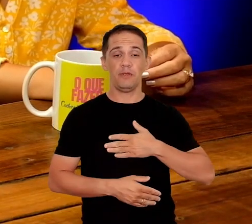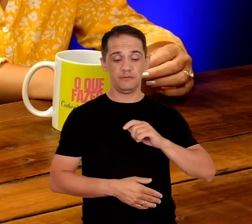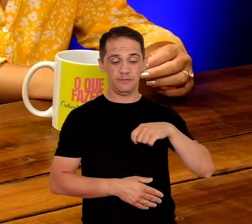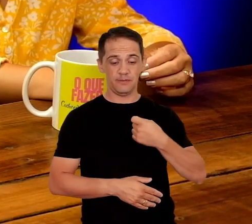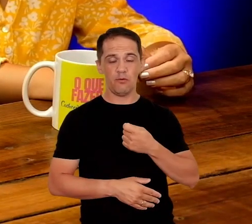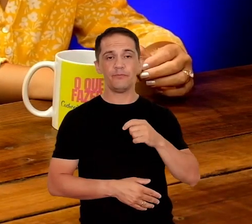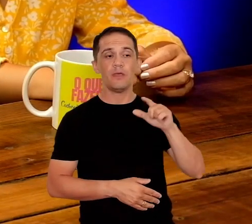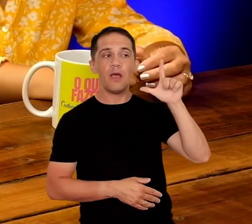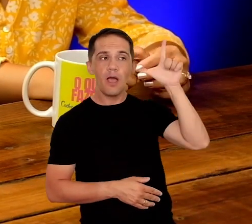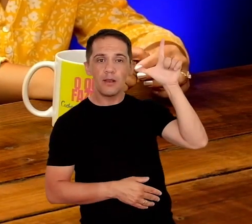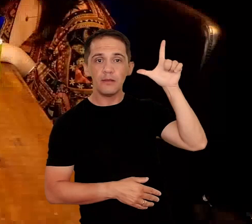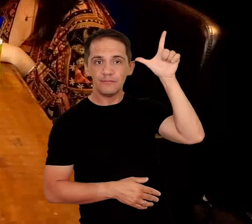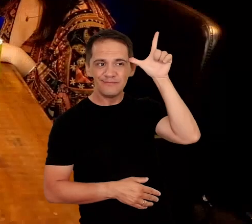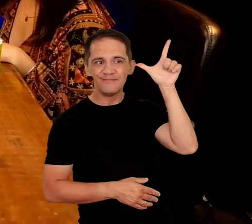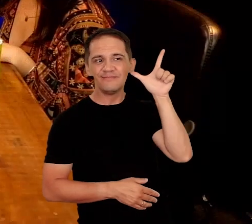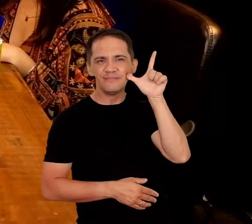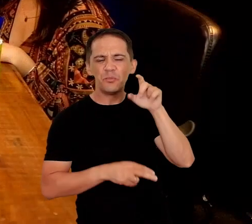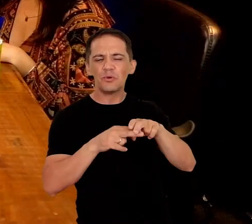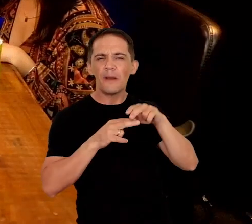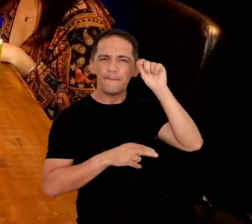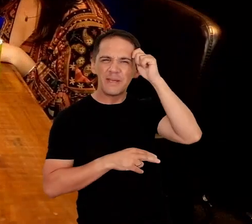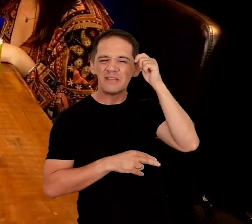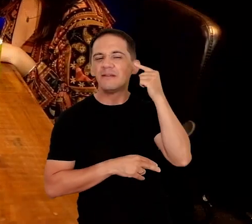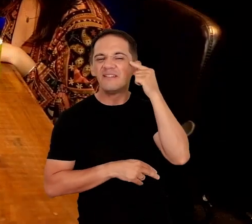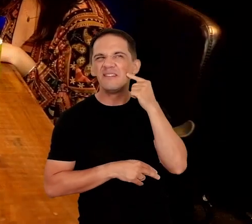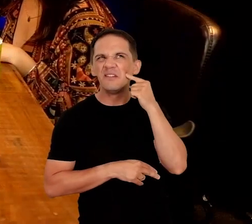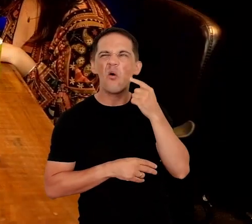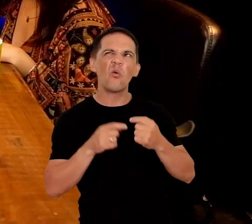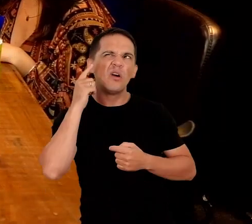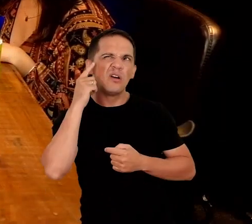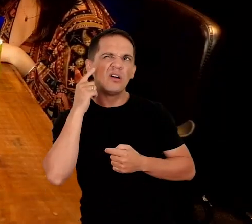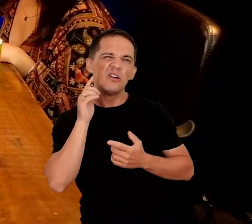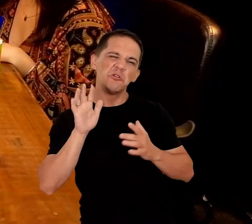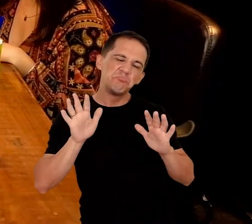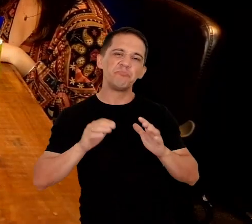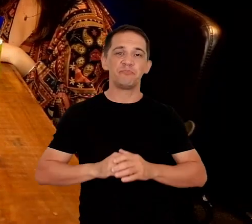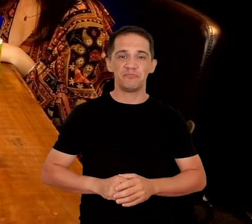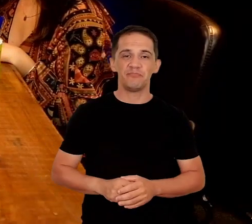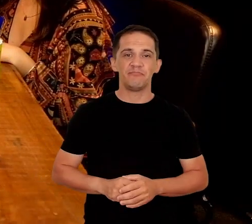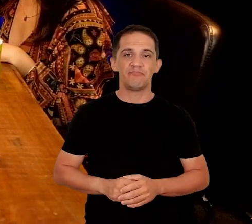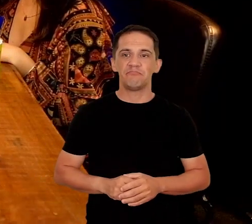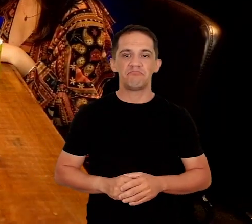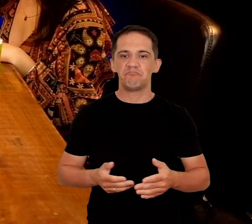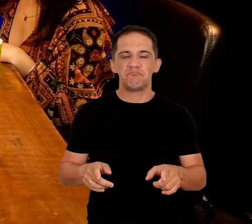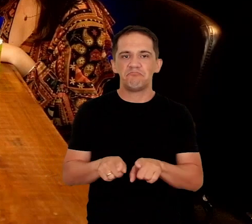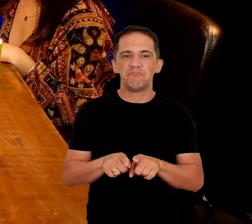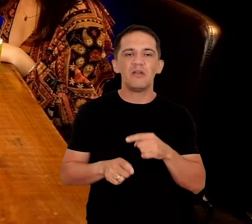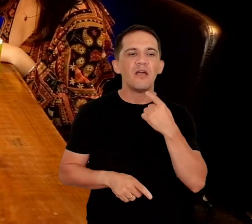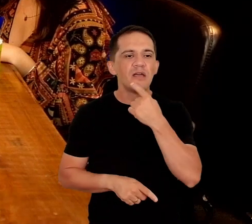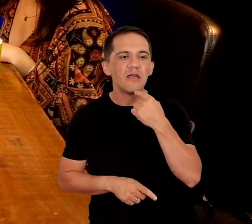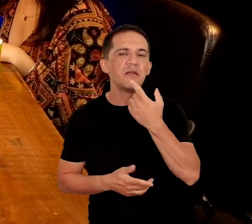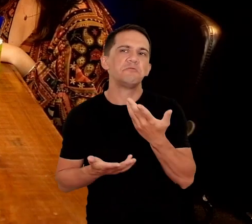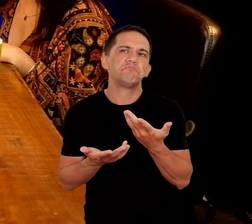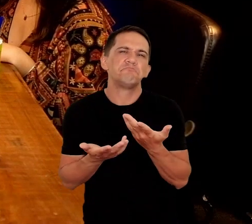desse lado, mas... Tem bastante com pintas, então. As pintas fazem sucesso. Às vezes aqui no queixo também, né? Tem